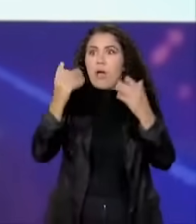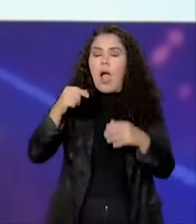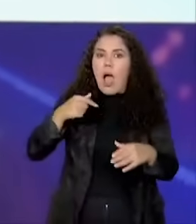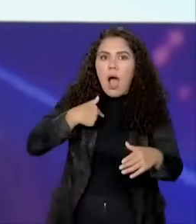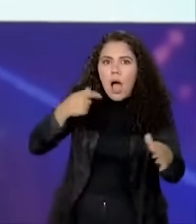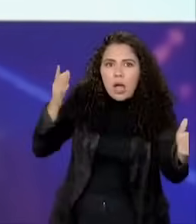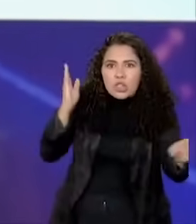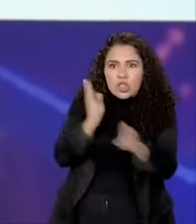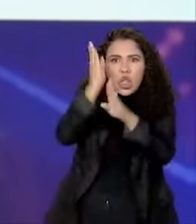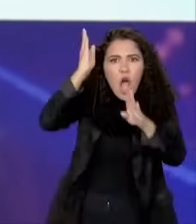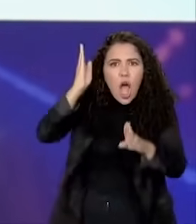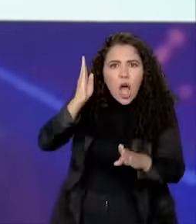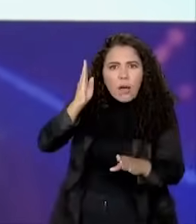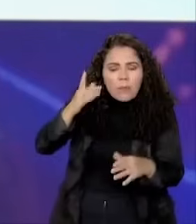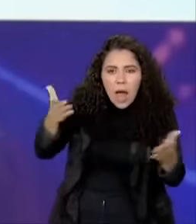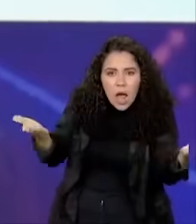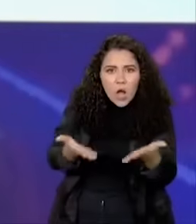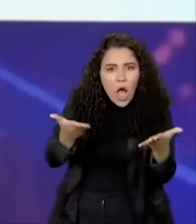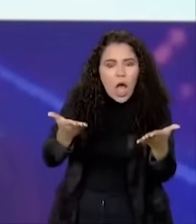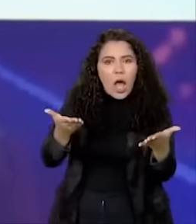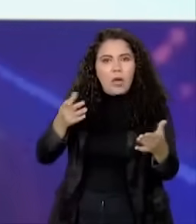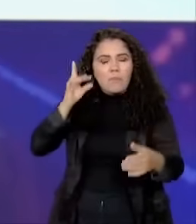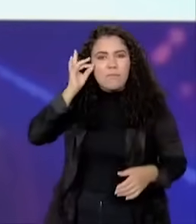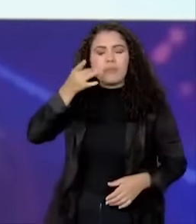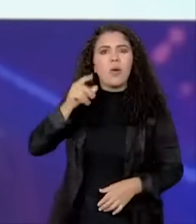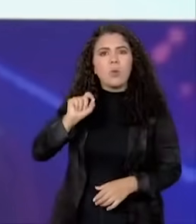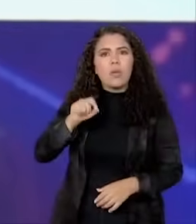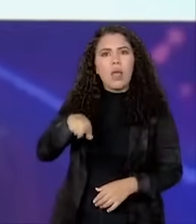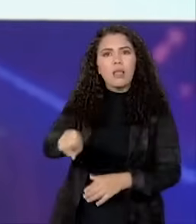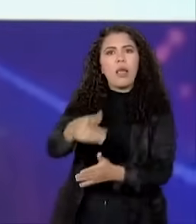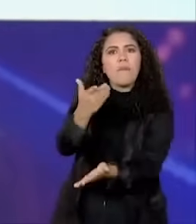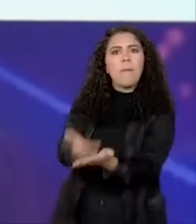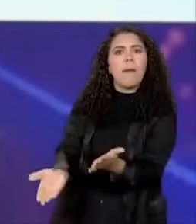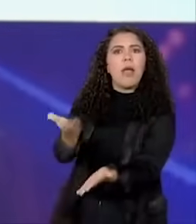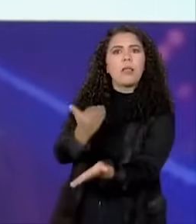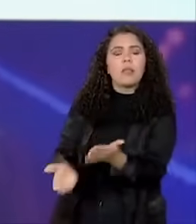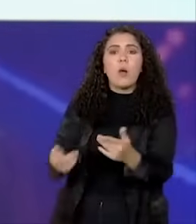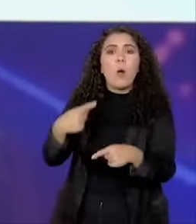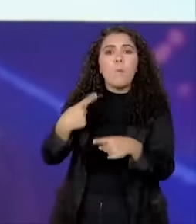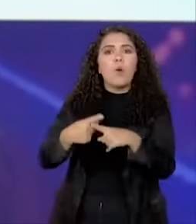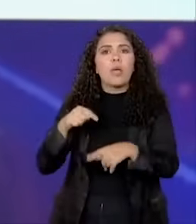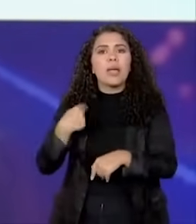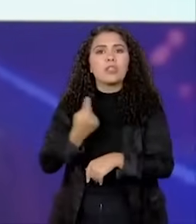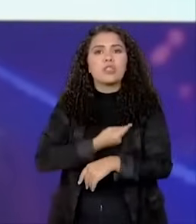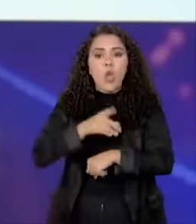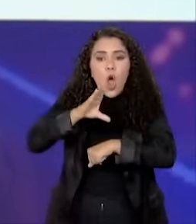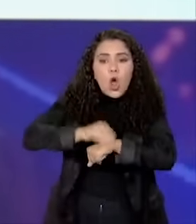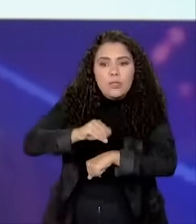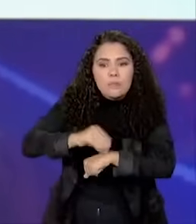queimava, a gente estava jogando energia fora por falta de conhecimento.